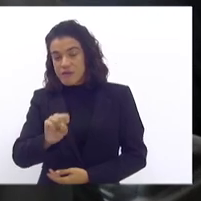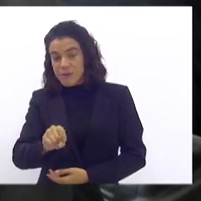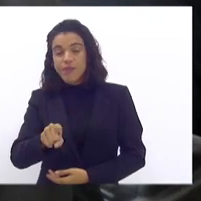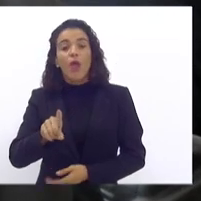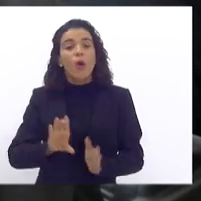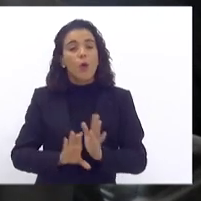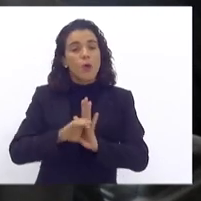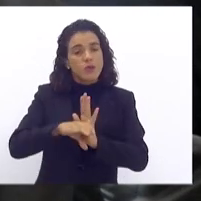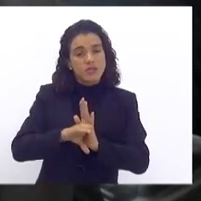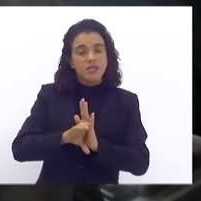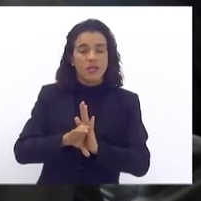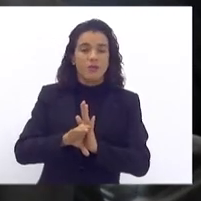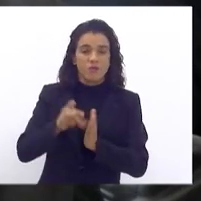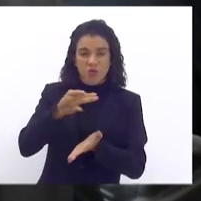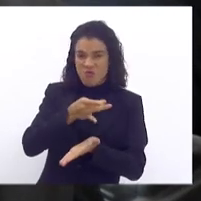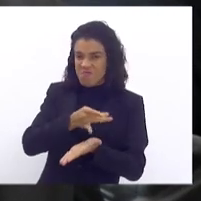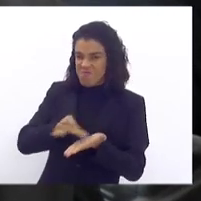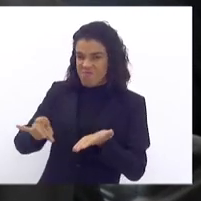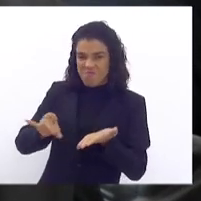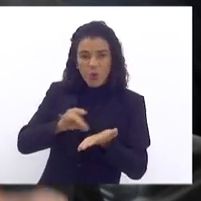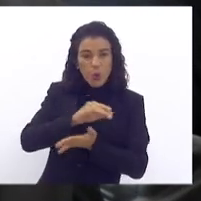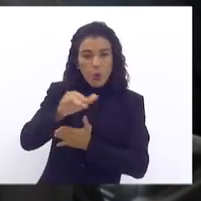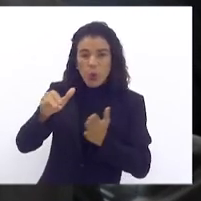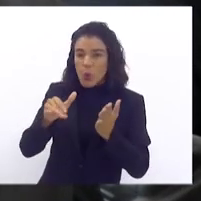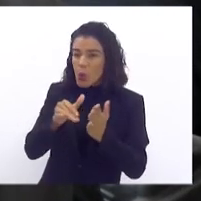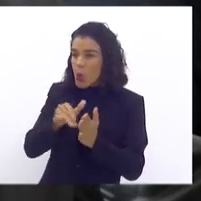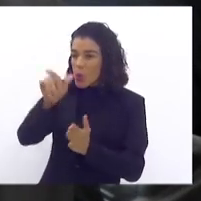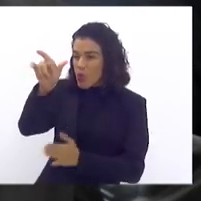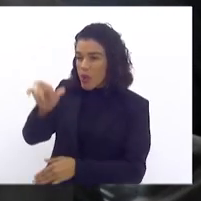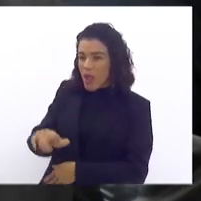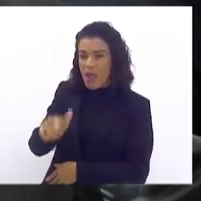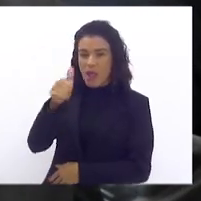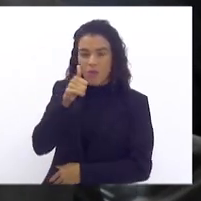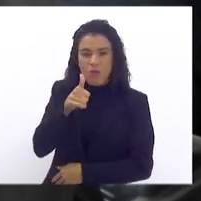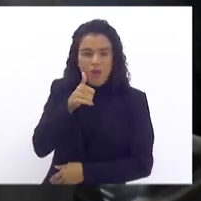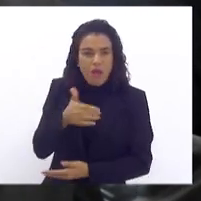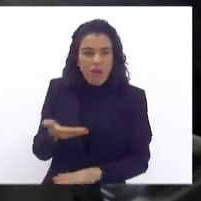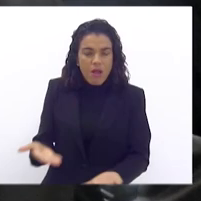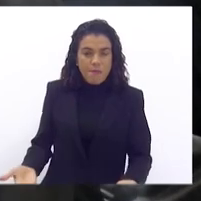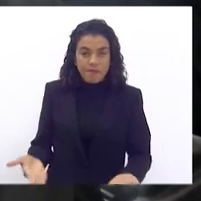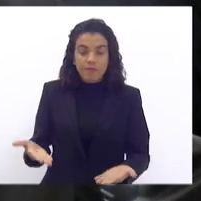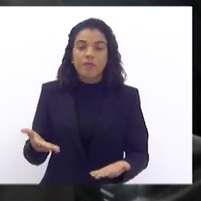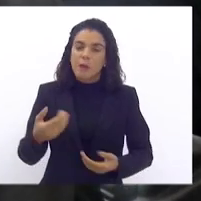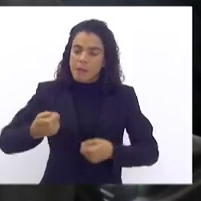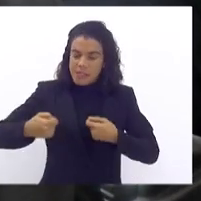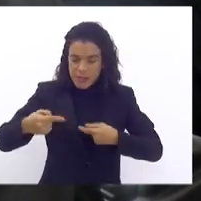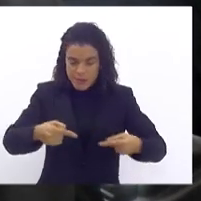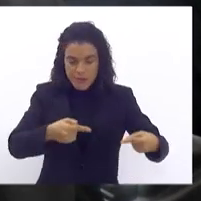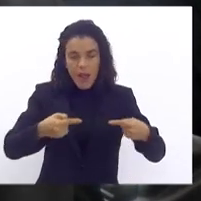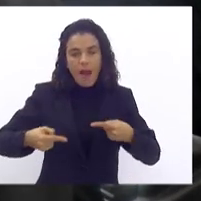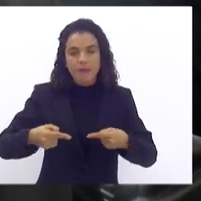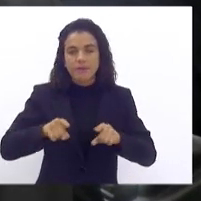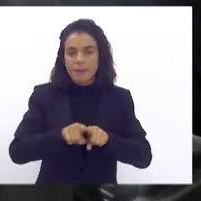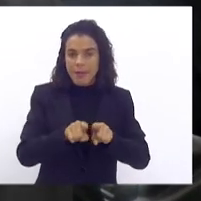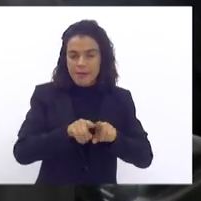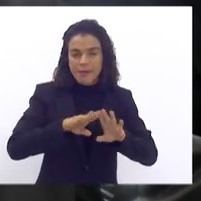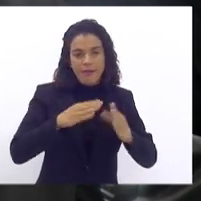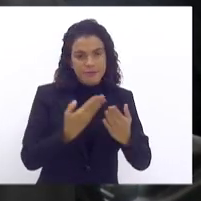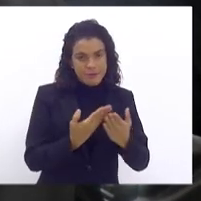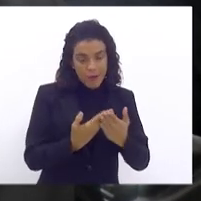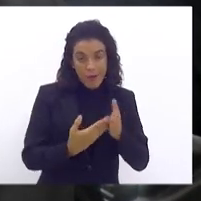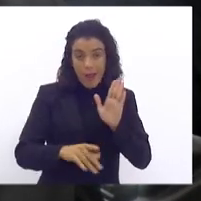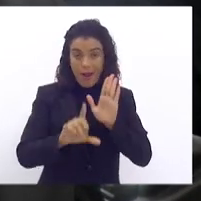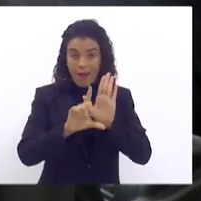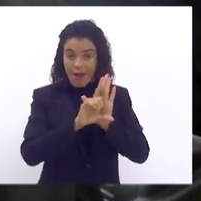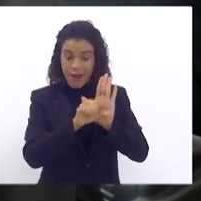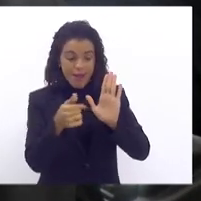A misoginia, essa aversão a tudo que é feminino, isso precisa ser trazido para o debate público e ser discutido nas escolas. Então, a legislação, ela